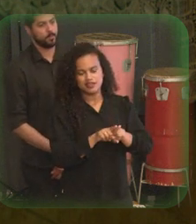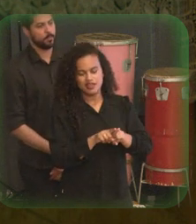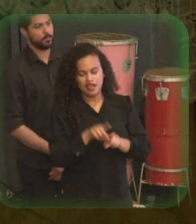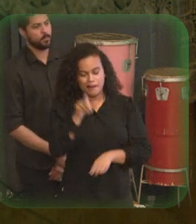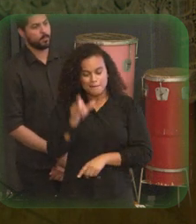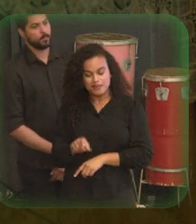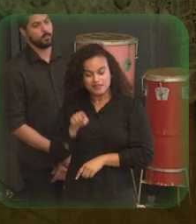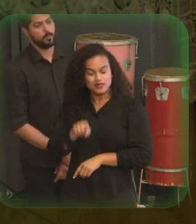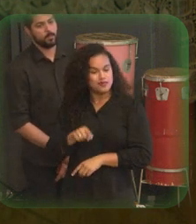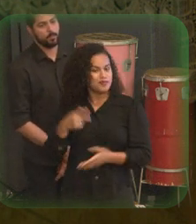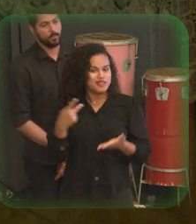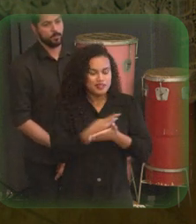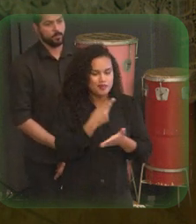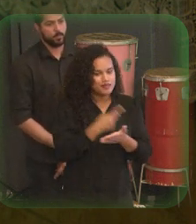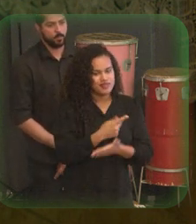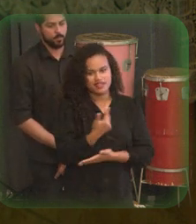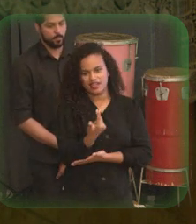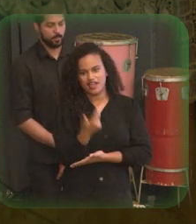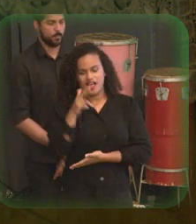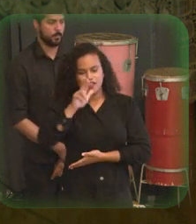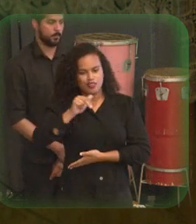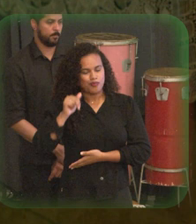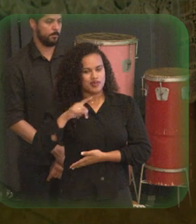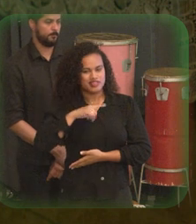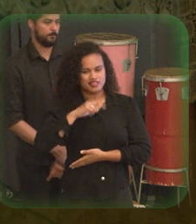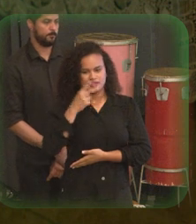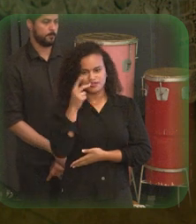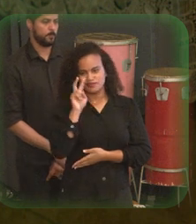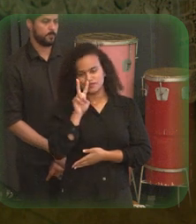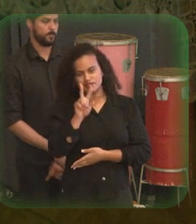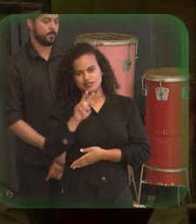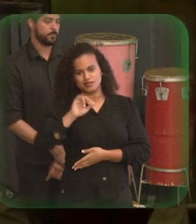quem não pode errar, na verdade, nunca tem uma segunda chance.